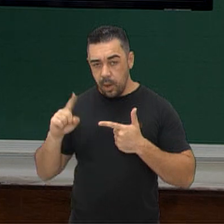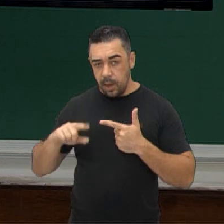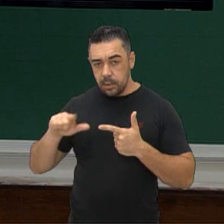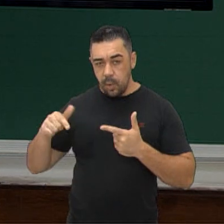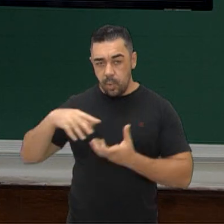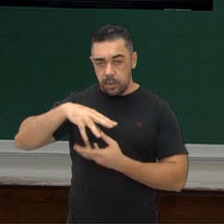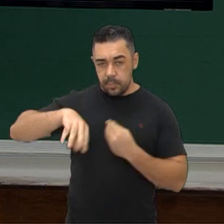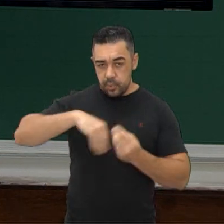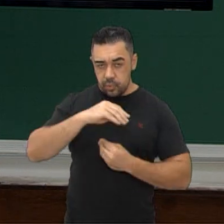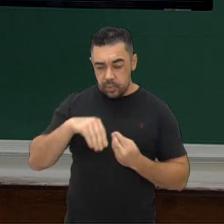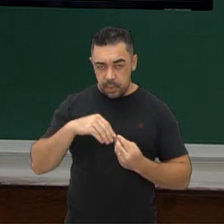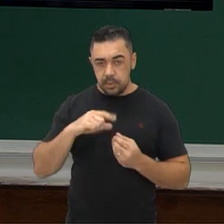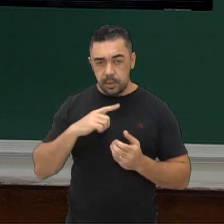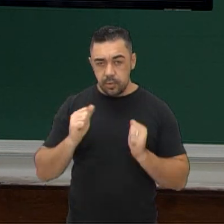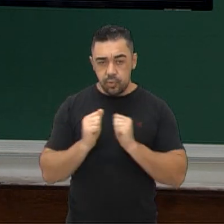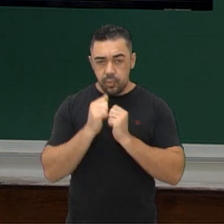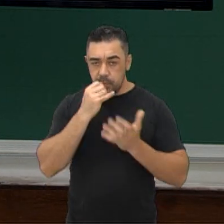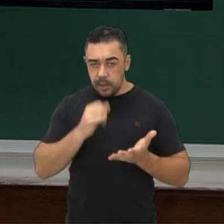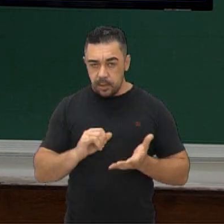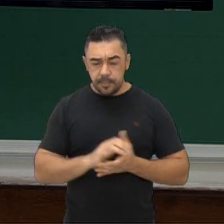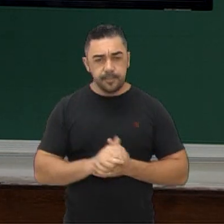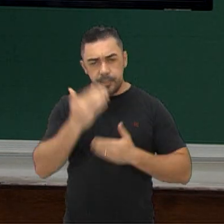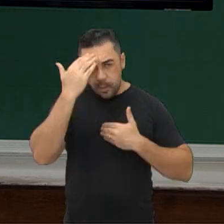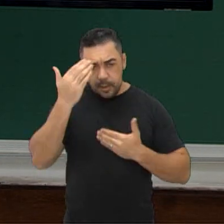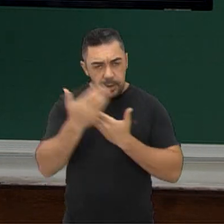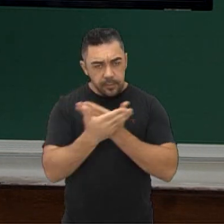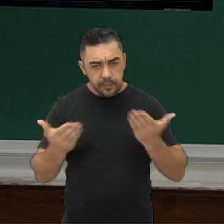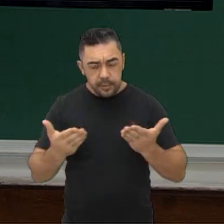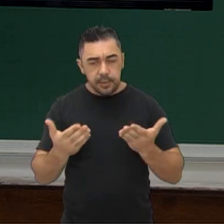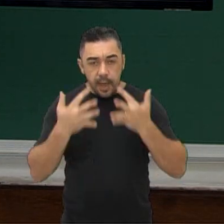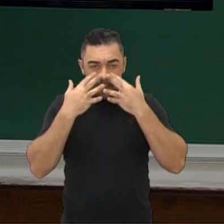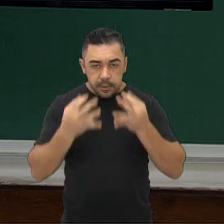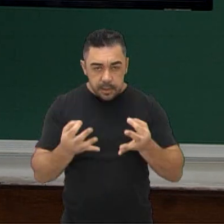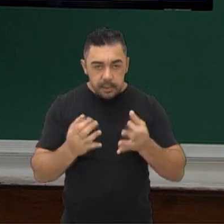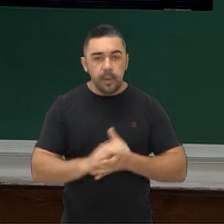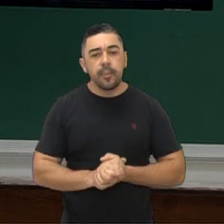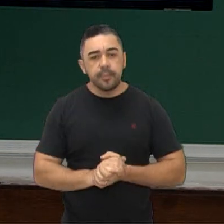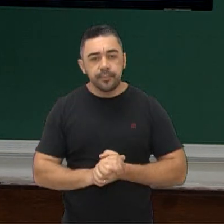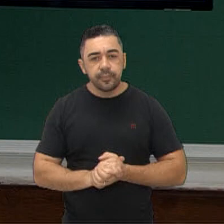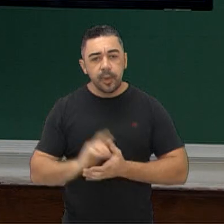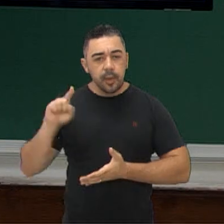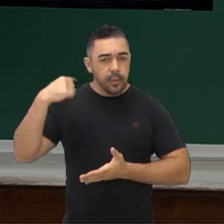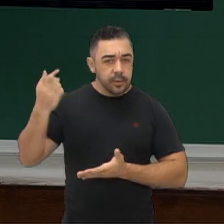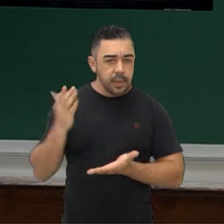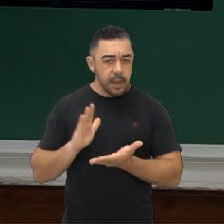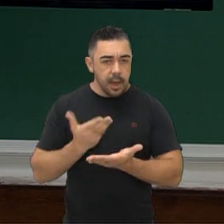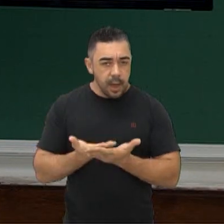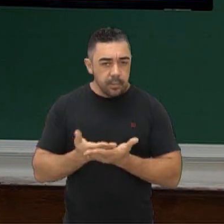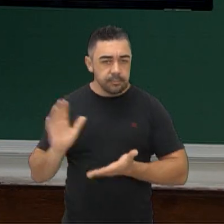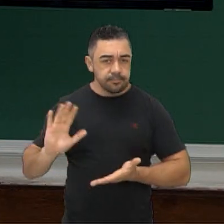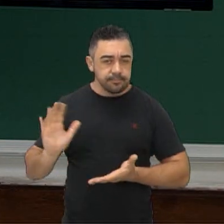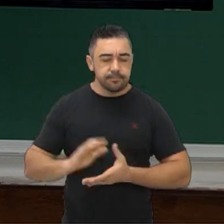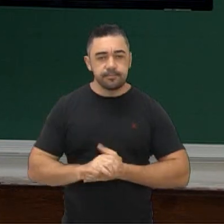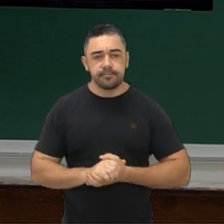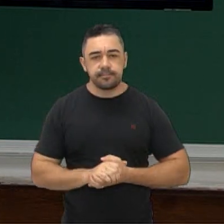outra substância que está na eletrólise. Muito obrigada pela presença de vocês e até a próxima aula.